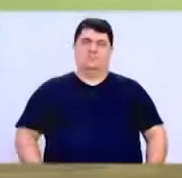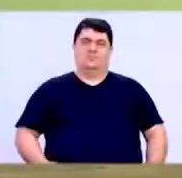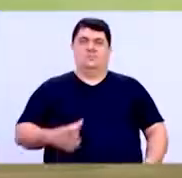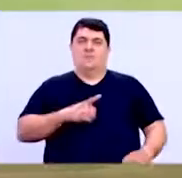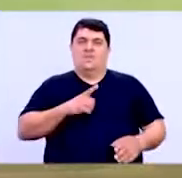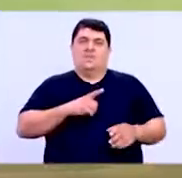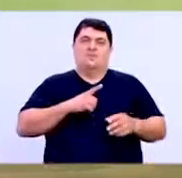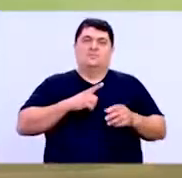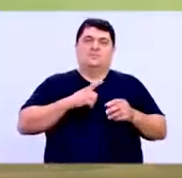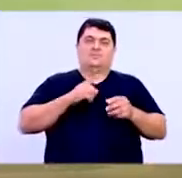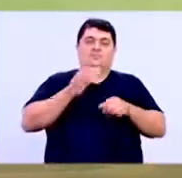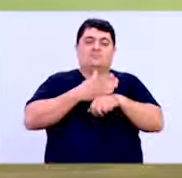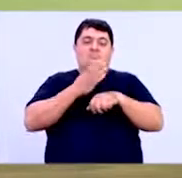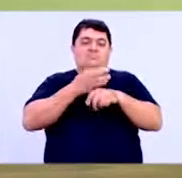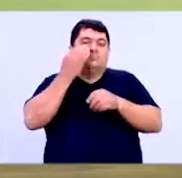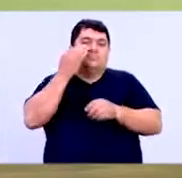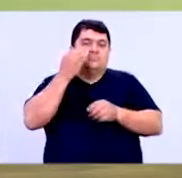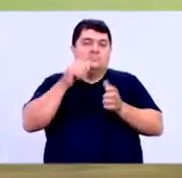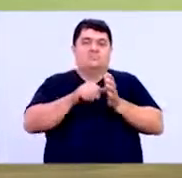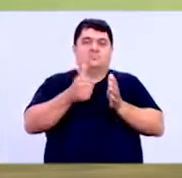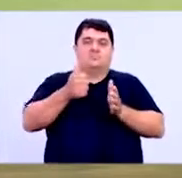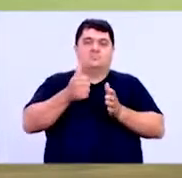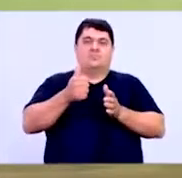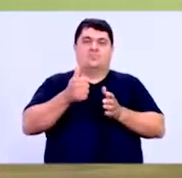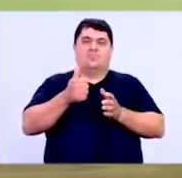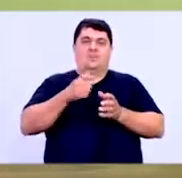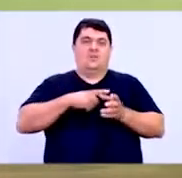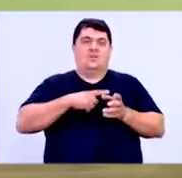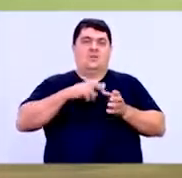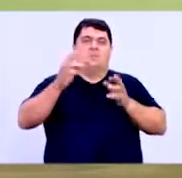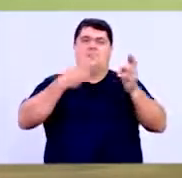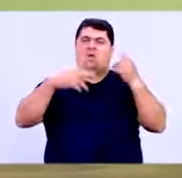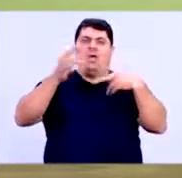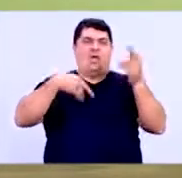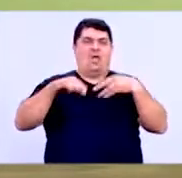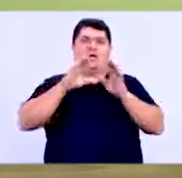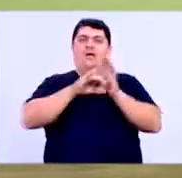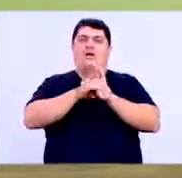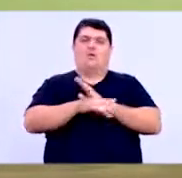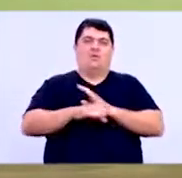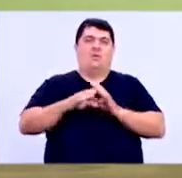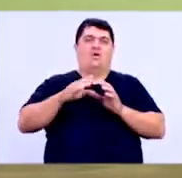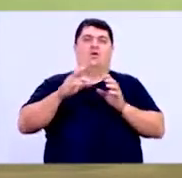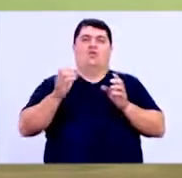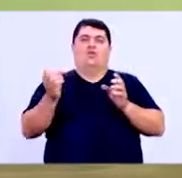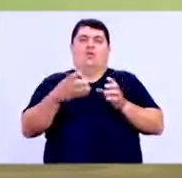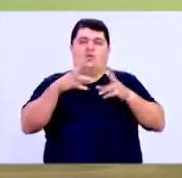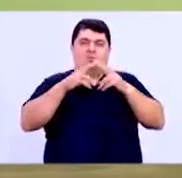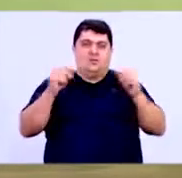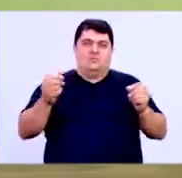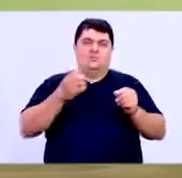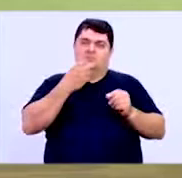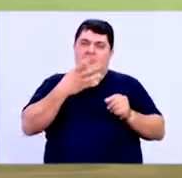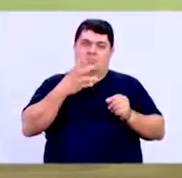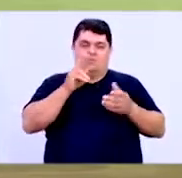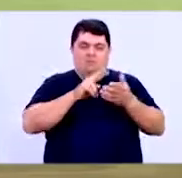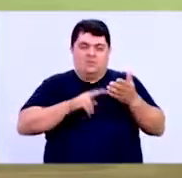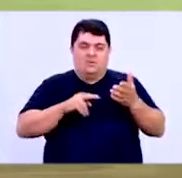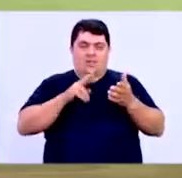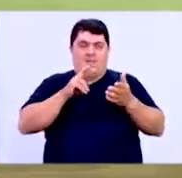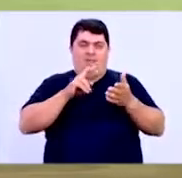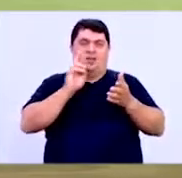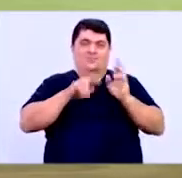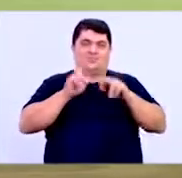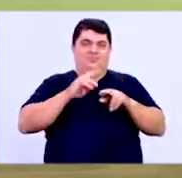enquanto, vamos para a correção da atividade primeiro. Choveram respostas aqui do Polo de Cacoal, de Nova Brasilândia. Valeu, gente. Vamos ler aí as respostas,